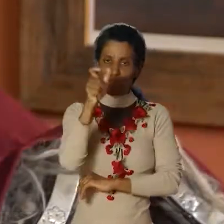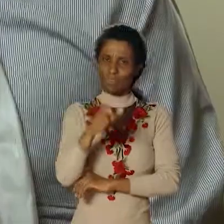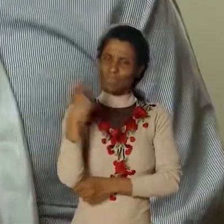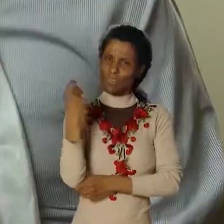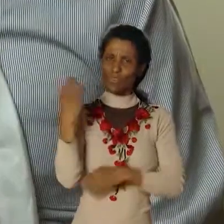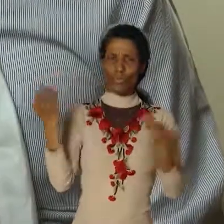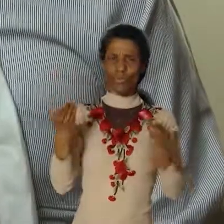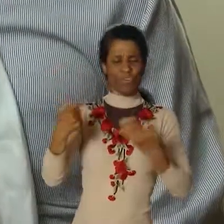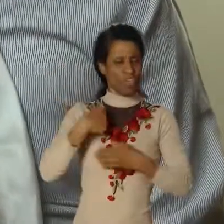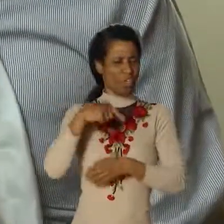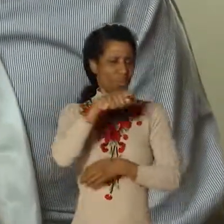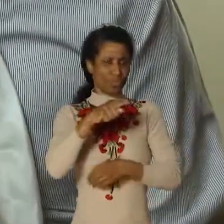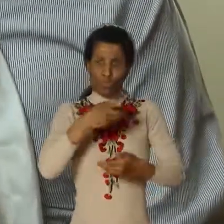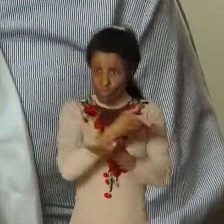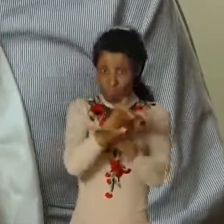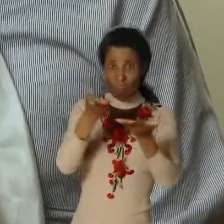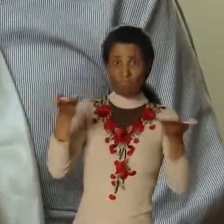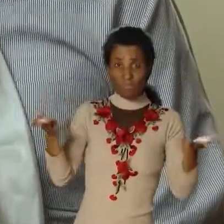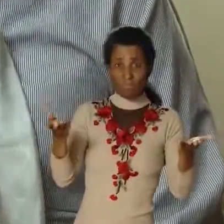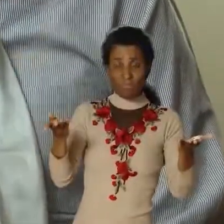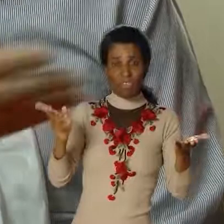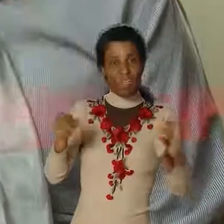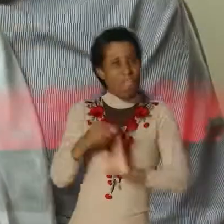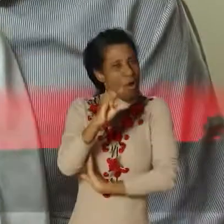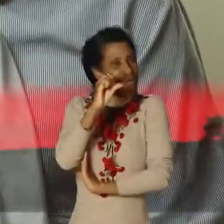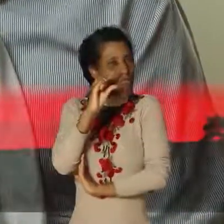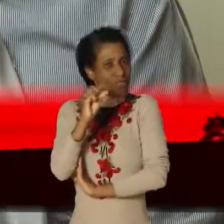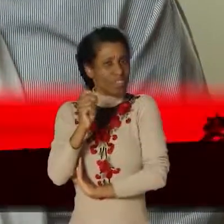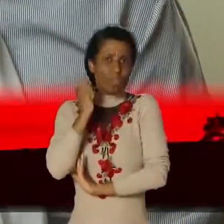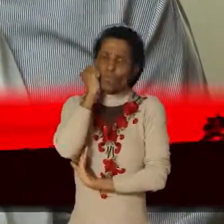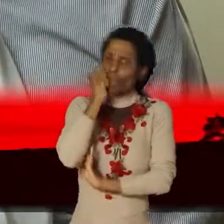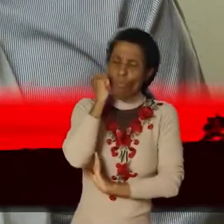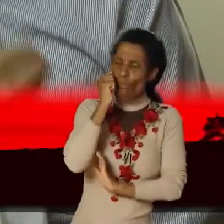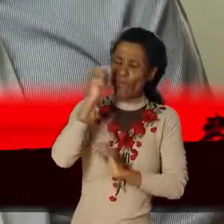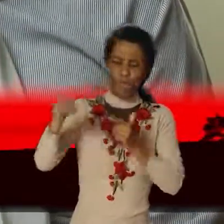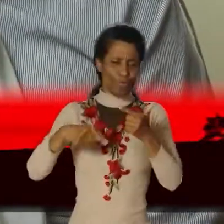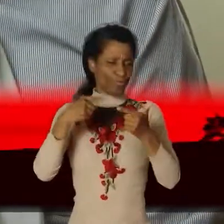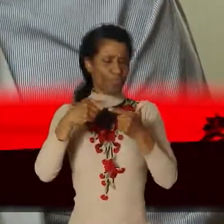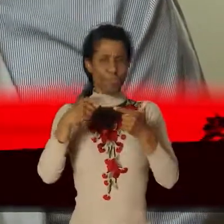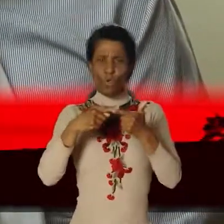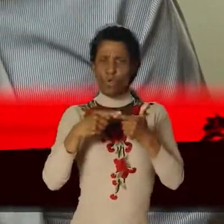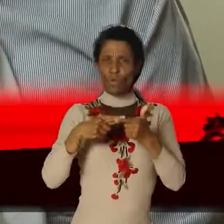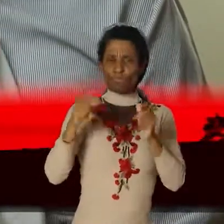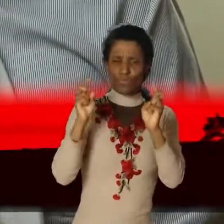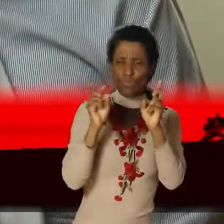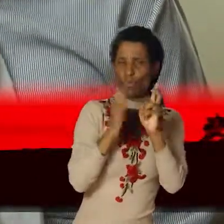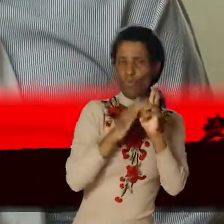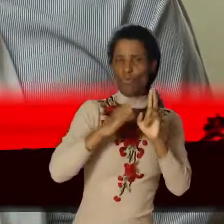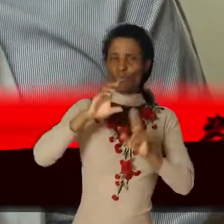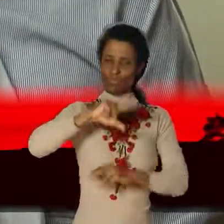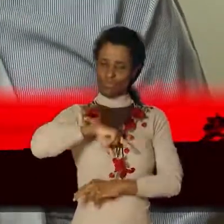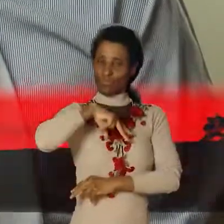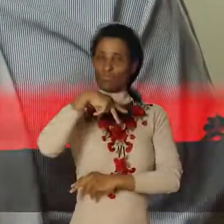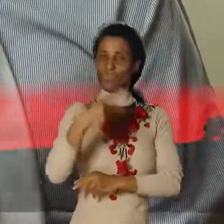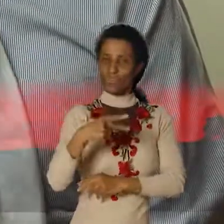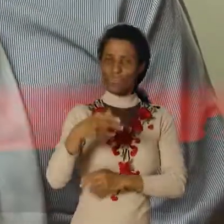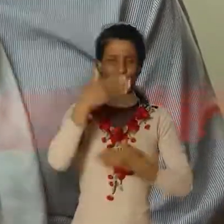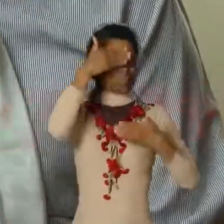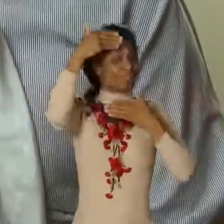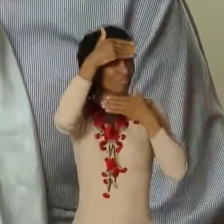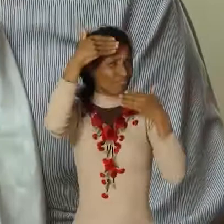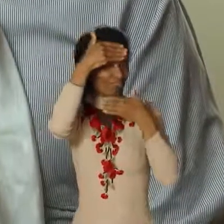adaptação. Nós, gaúchos de hoje, eu, tu, nós todos, somos um pouquinho do negro, do índio, do espanhol,